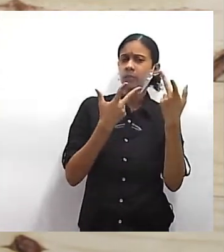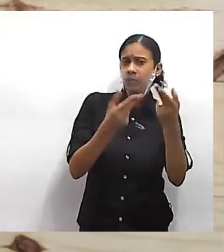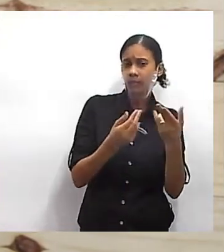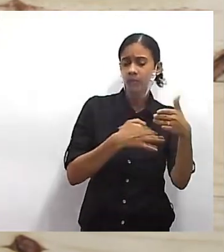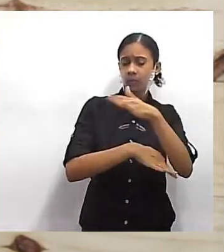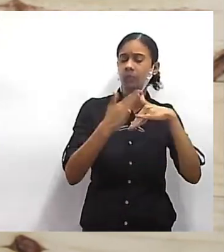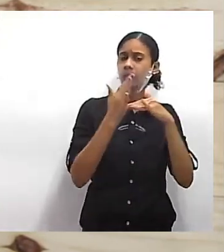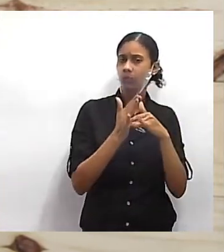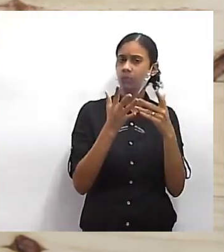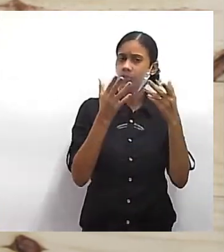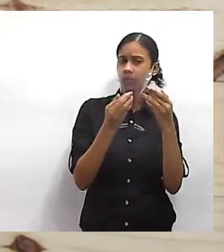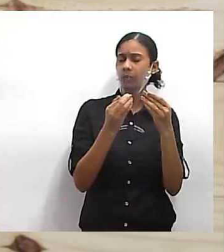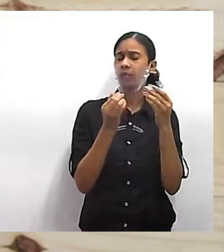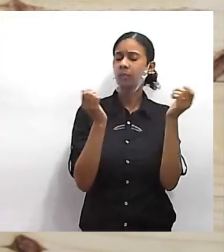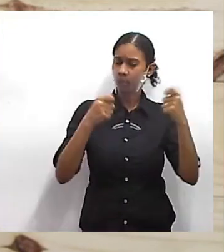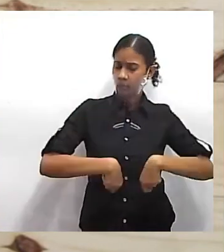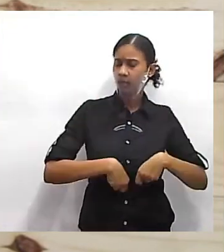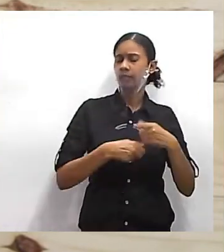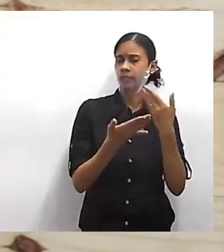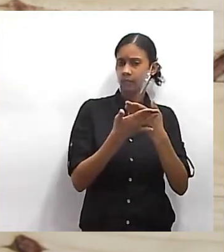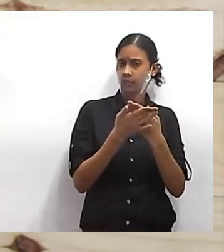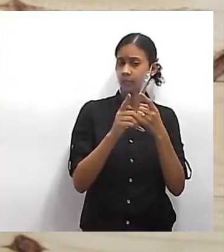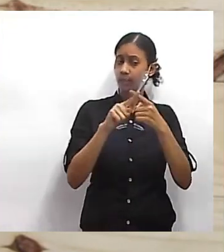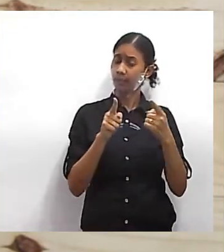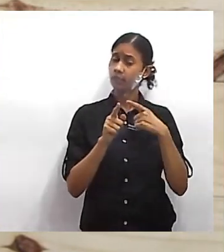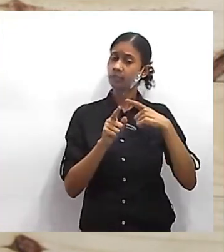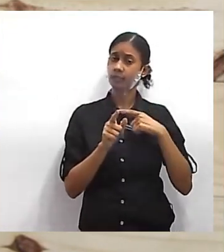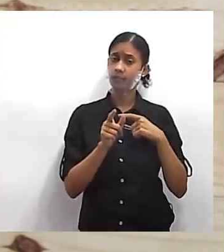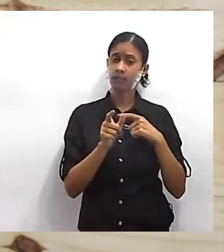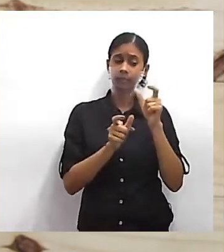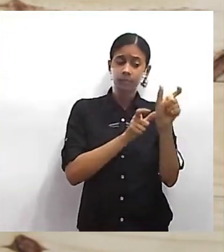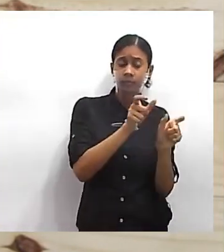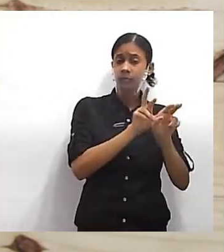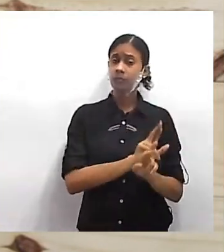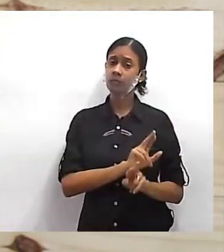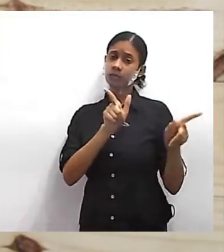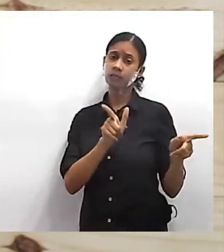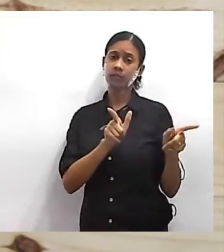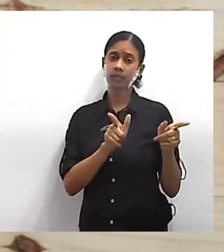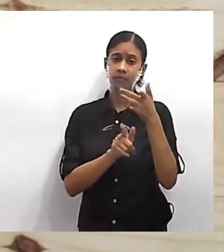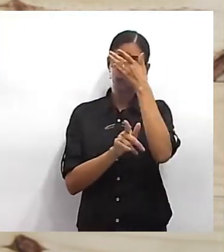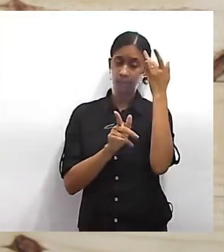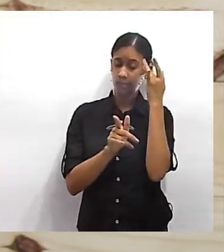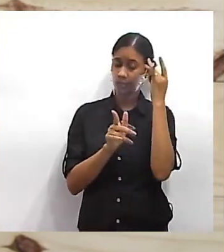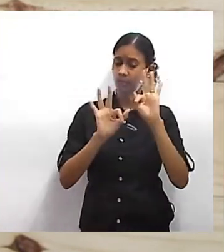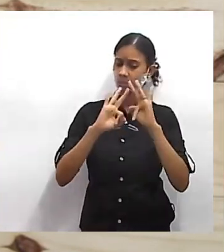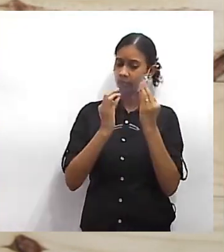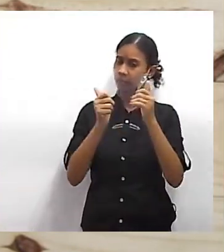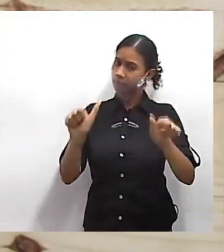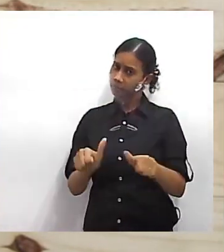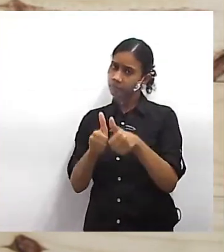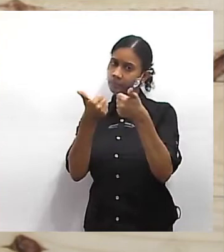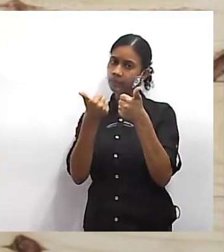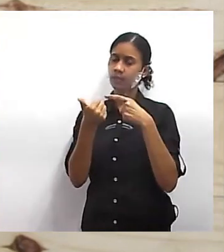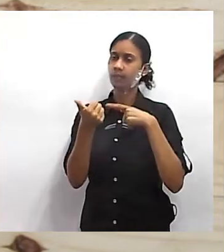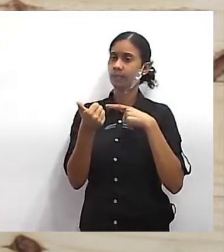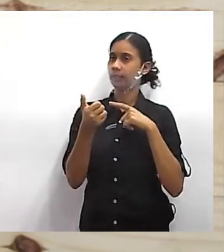existem realidades e realidades. A gente temos que convir que um aluno que nasce num lar estabilizado, que tem